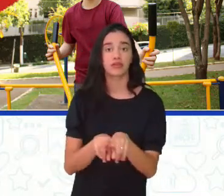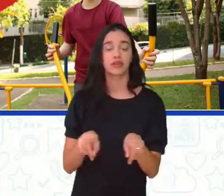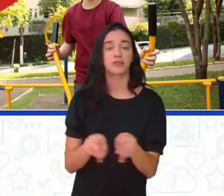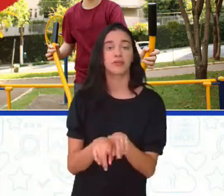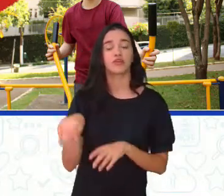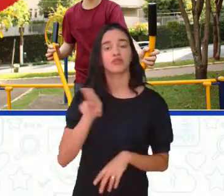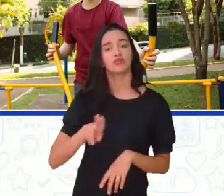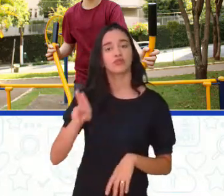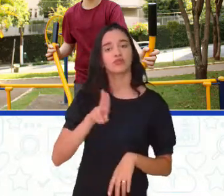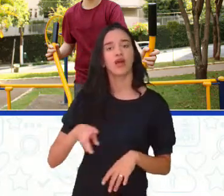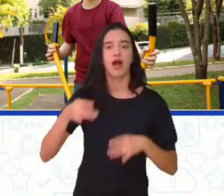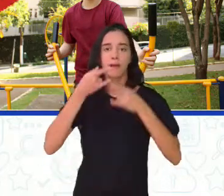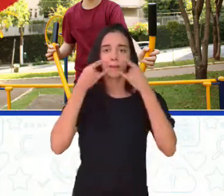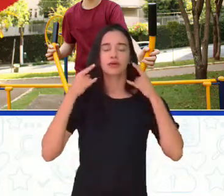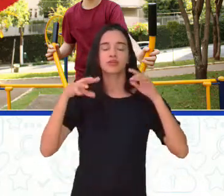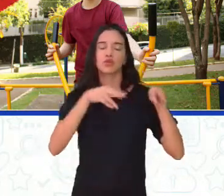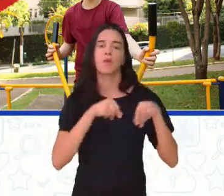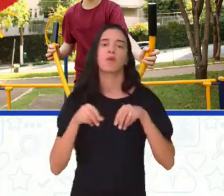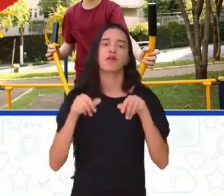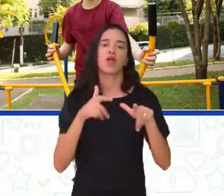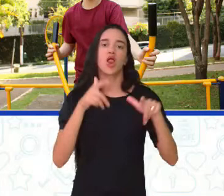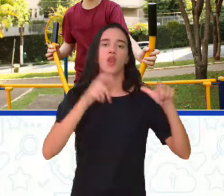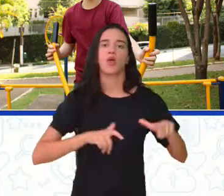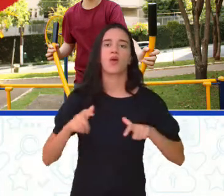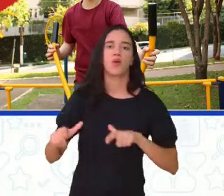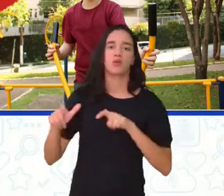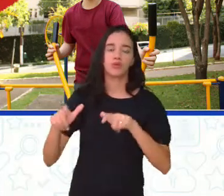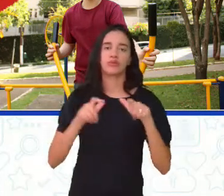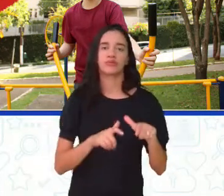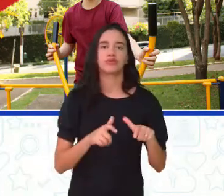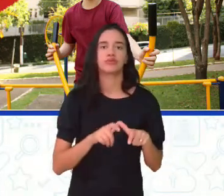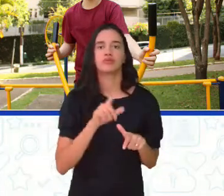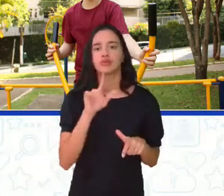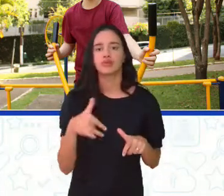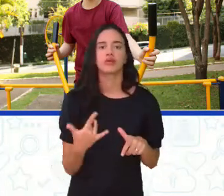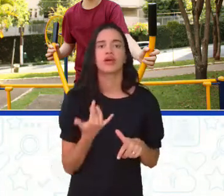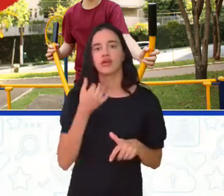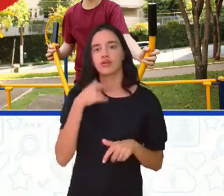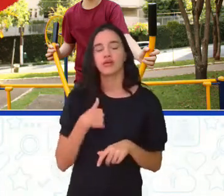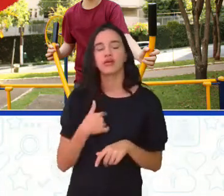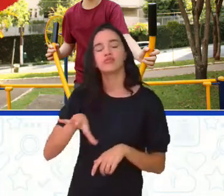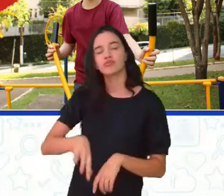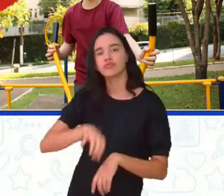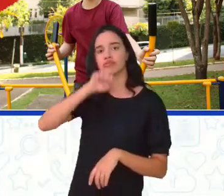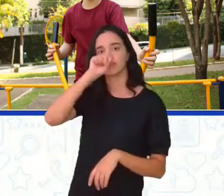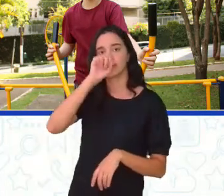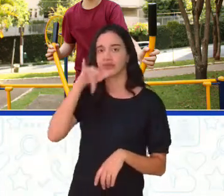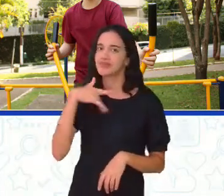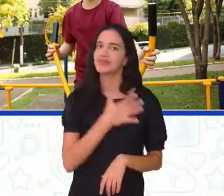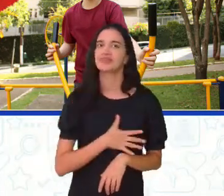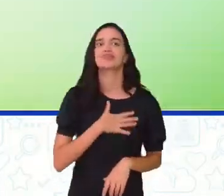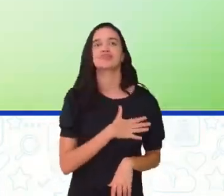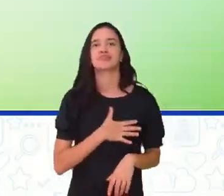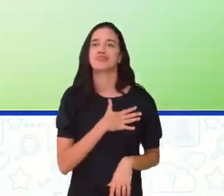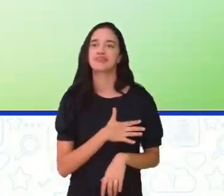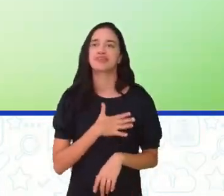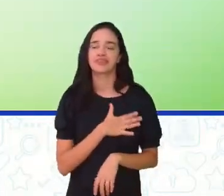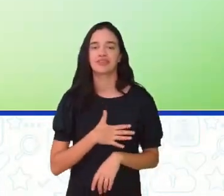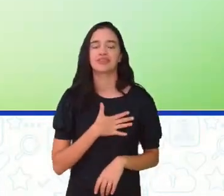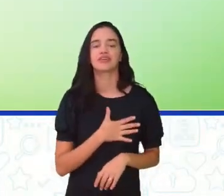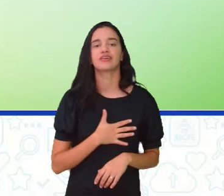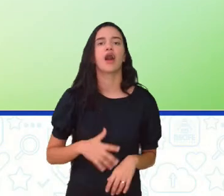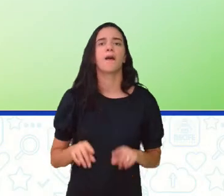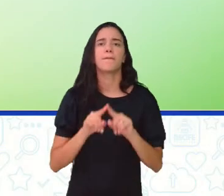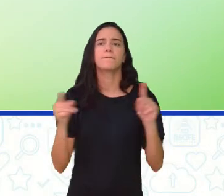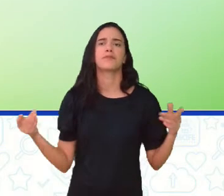máscaras para a questão aí de poeiras e lugares que estão, né, impróprios para a nossa respiração. Gostaram aí da dica?